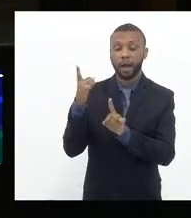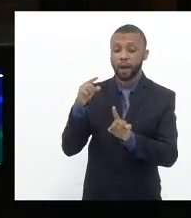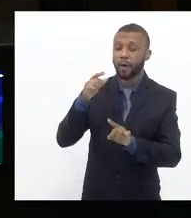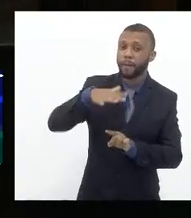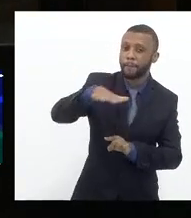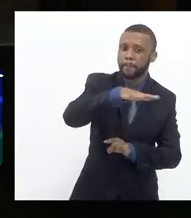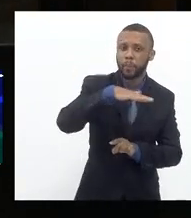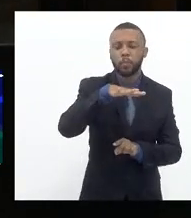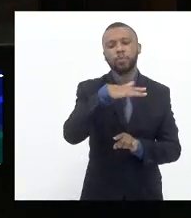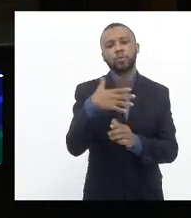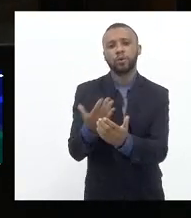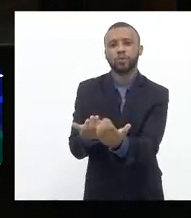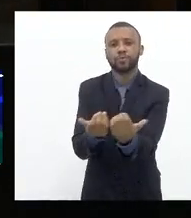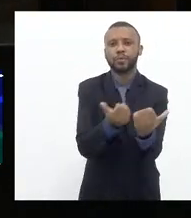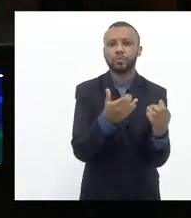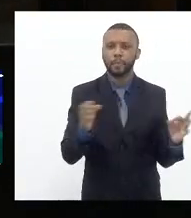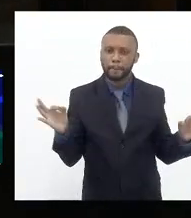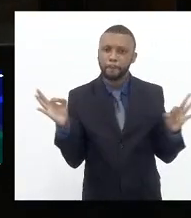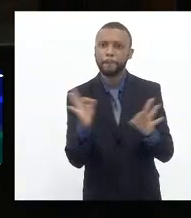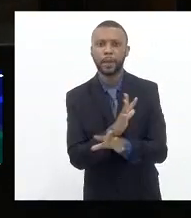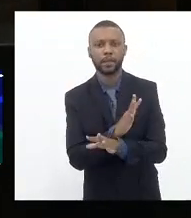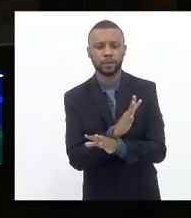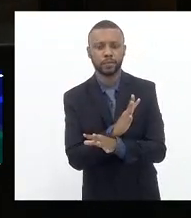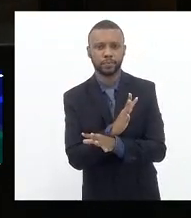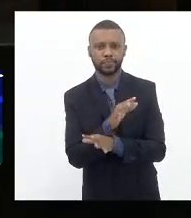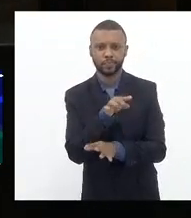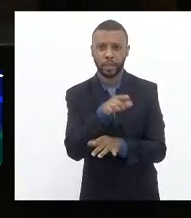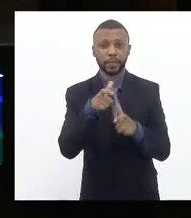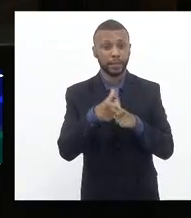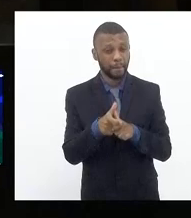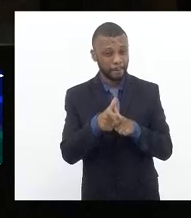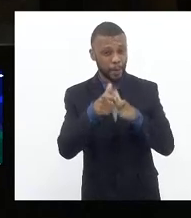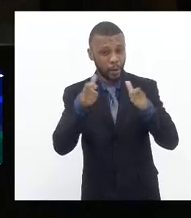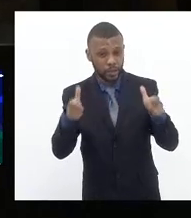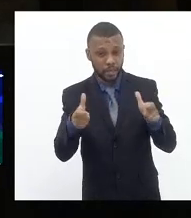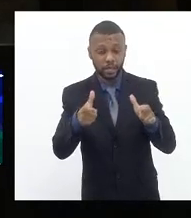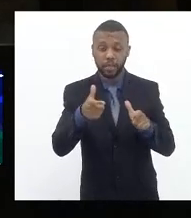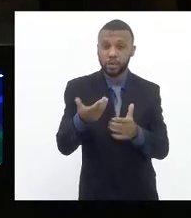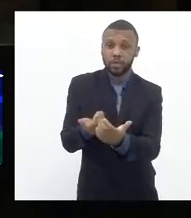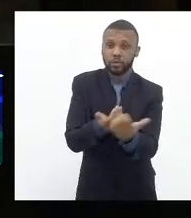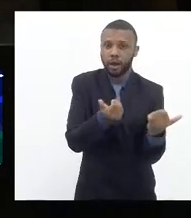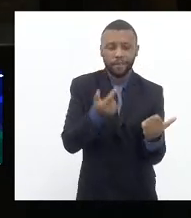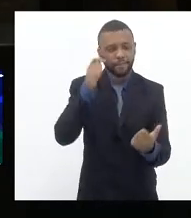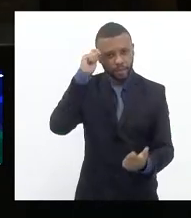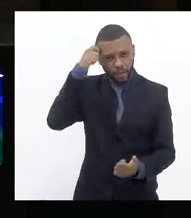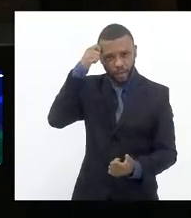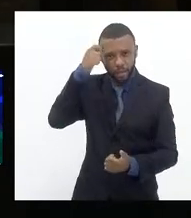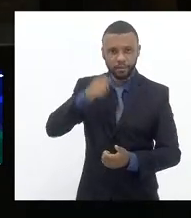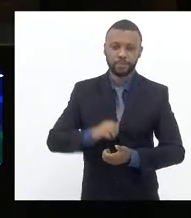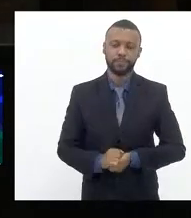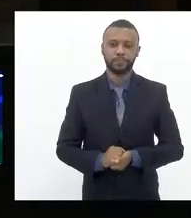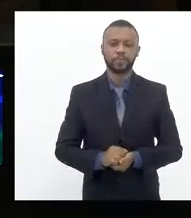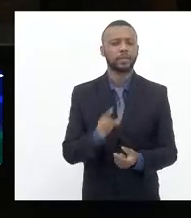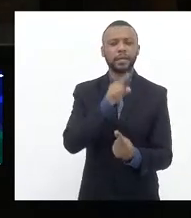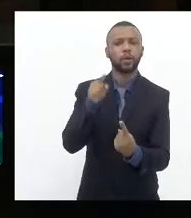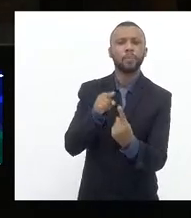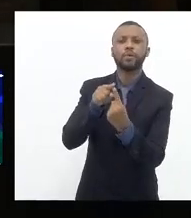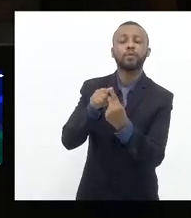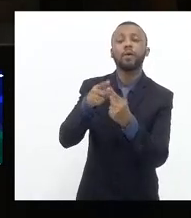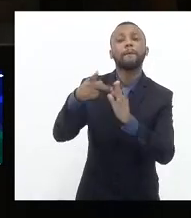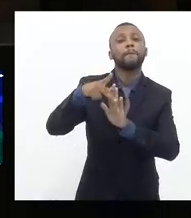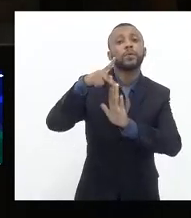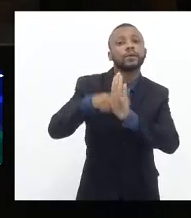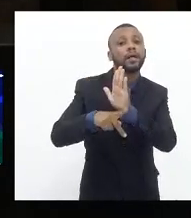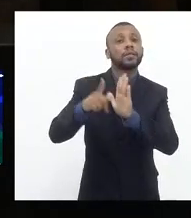juventude integralmente, na sua maioria negra. Então, nesse sentido, é um projeto que vem